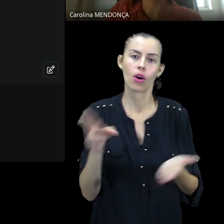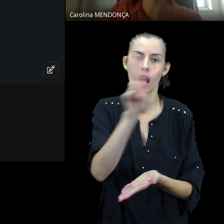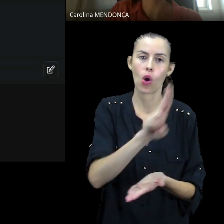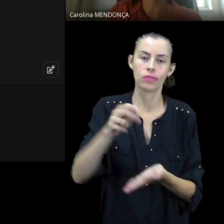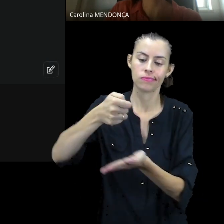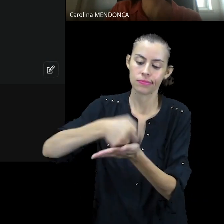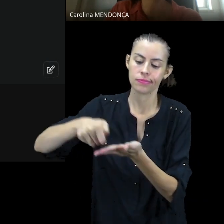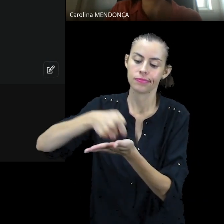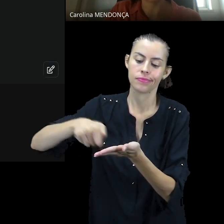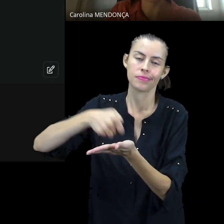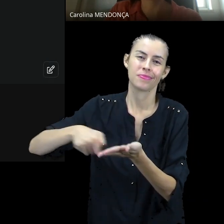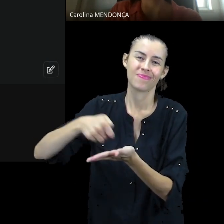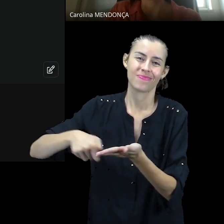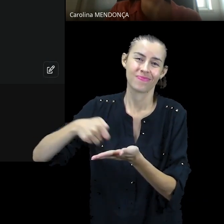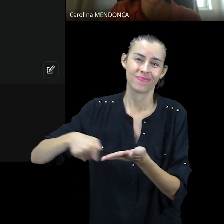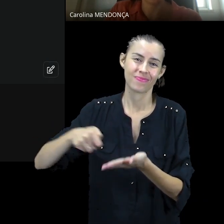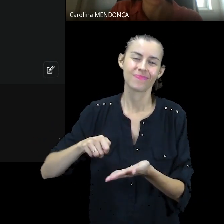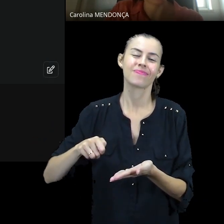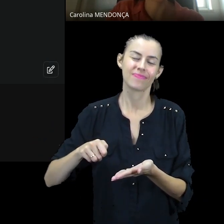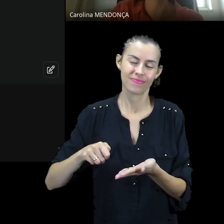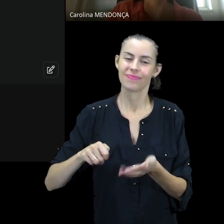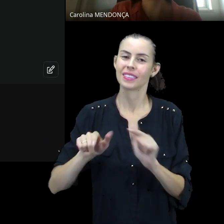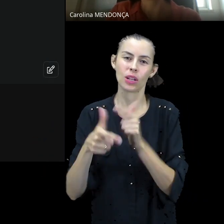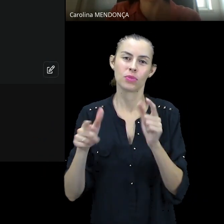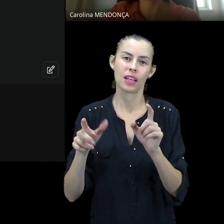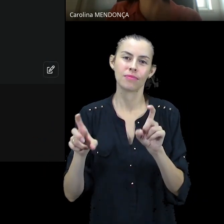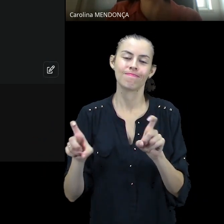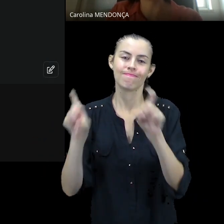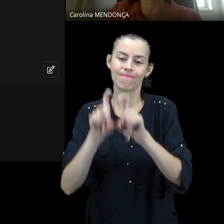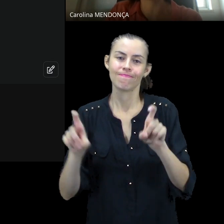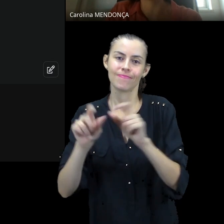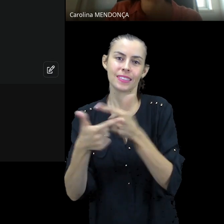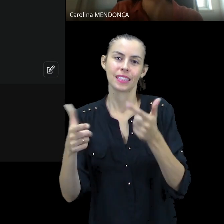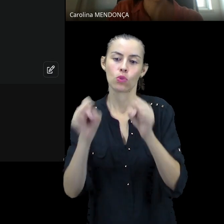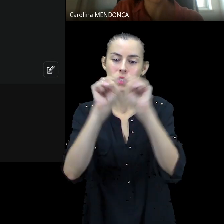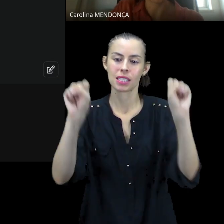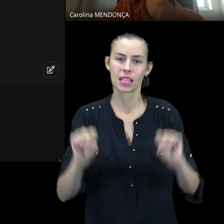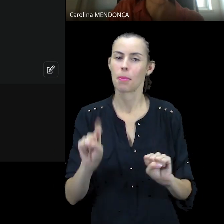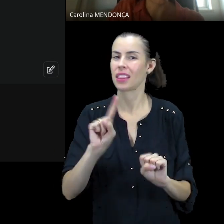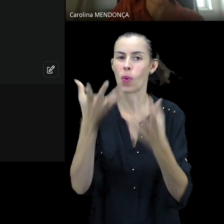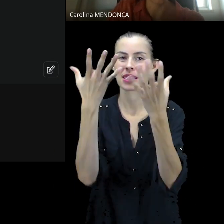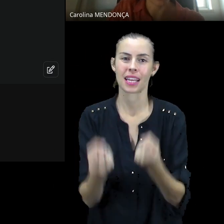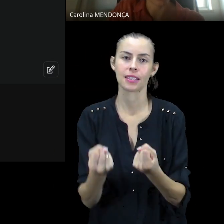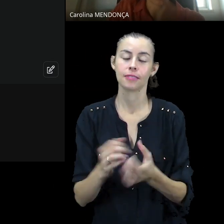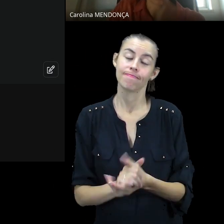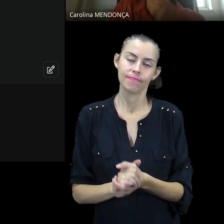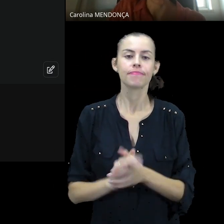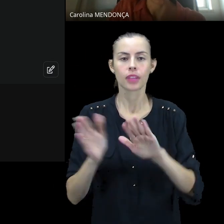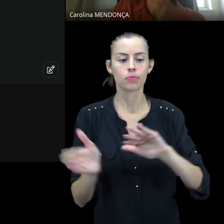a extensão de maneira que apareça tanto na matriz curricular quanto no histórico escolar dos nossos